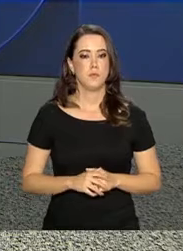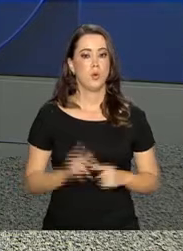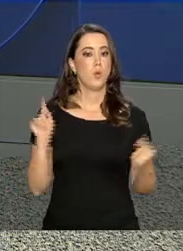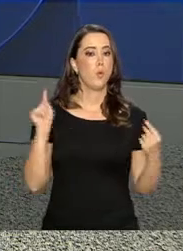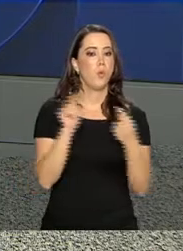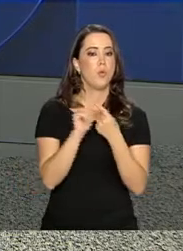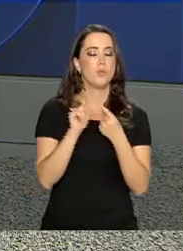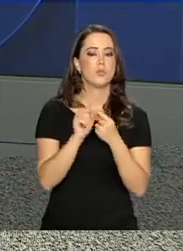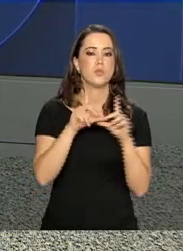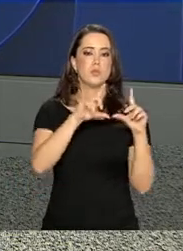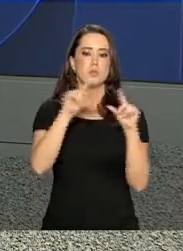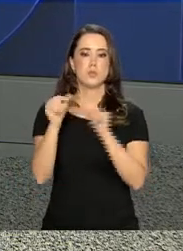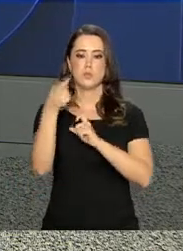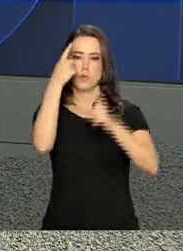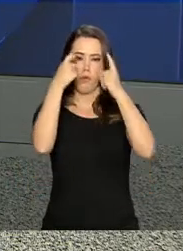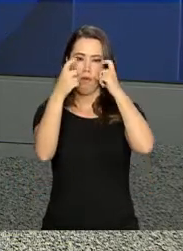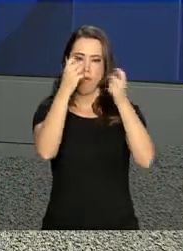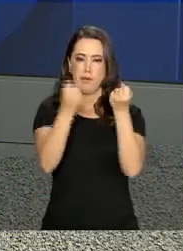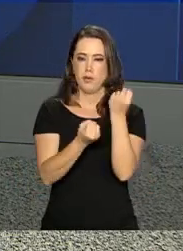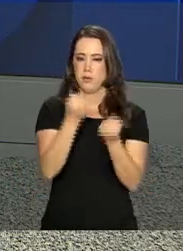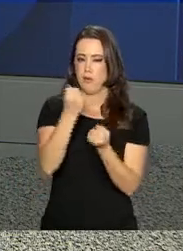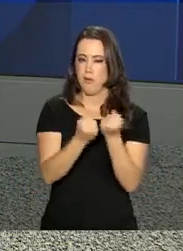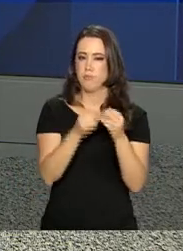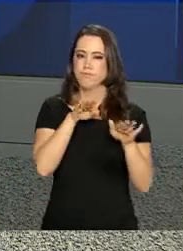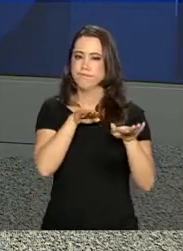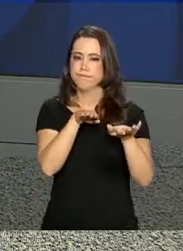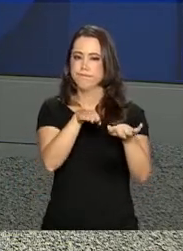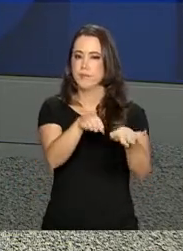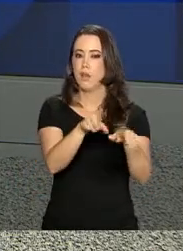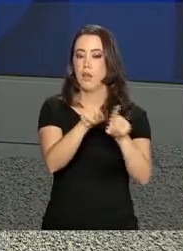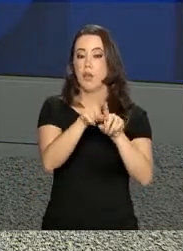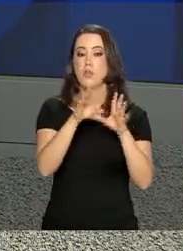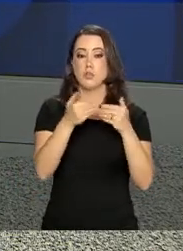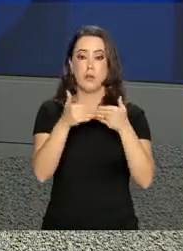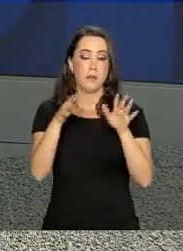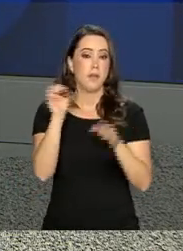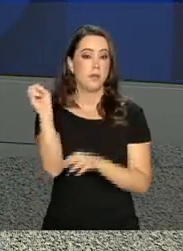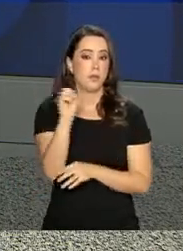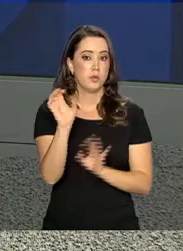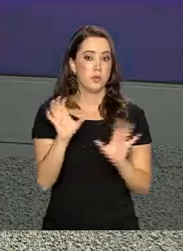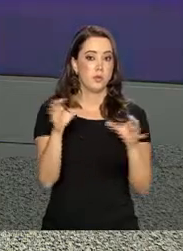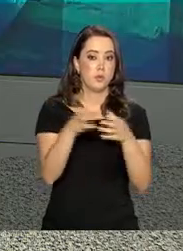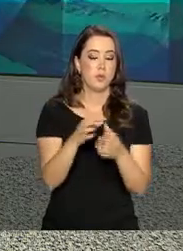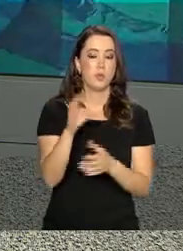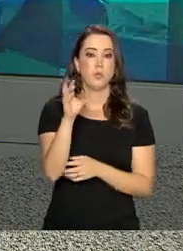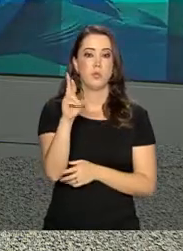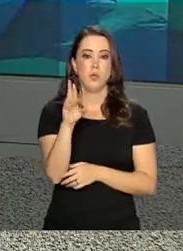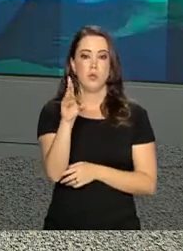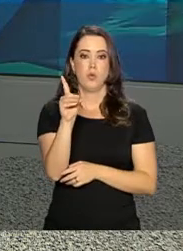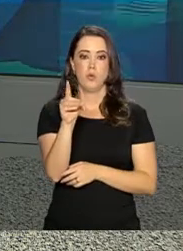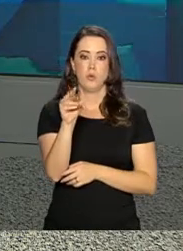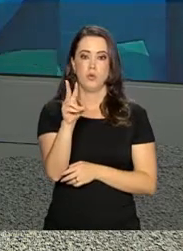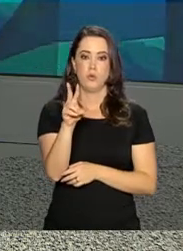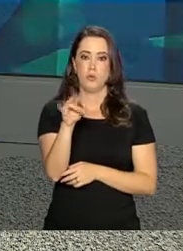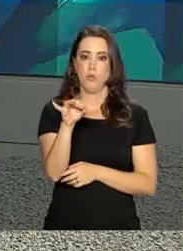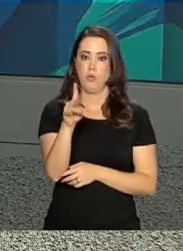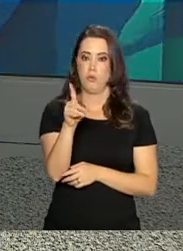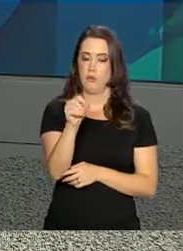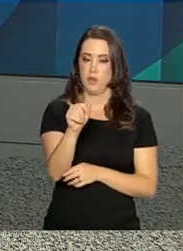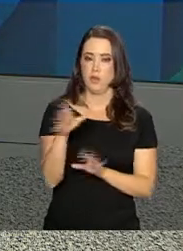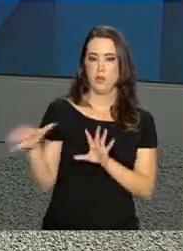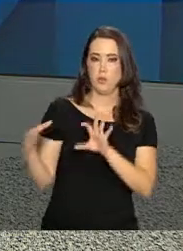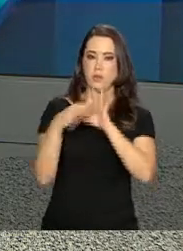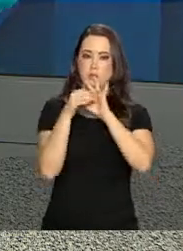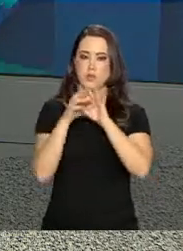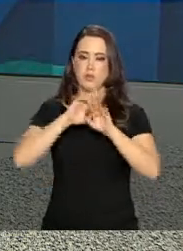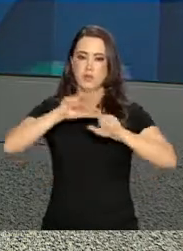o objetivo de reduzir a violência no trânsito, foi aberta a 8ª edição da Operação Rodovida, uma ação integrada que reúne esforços